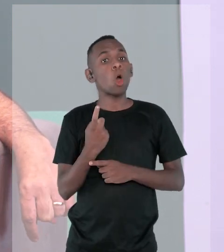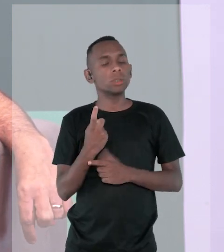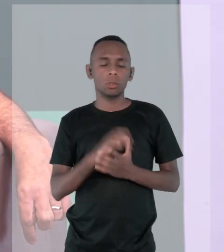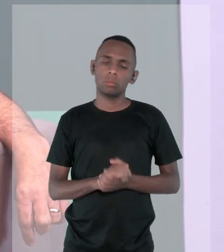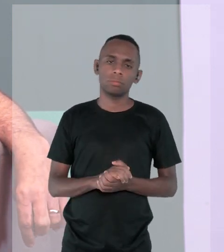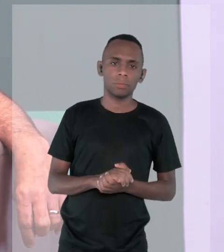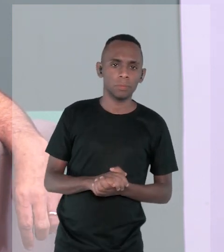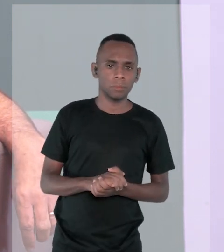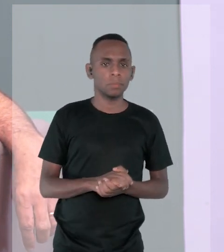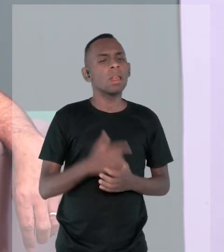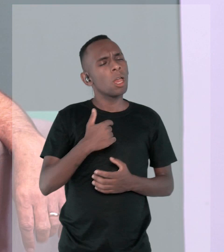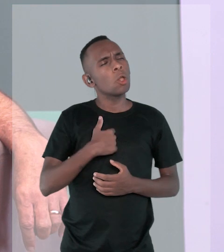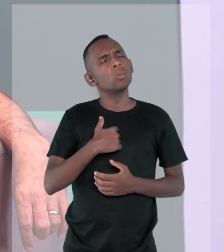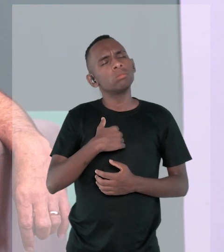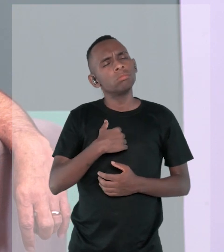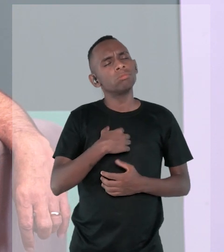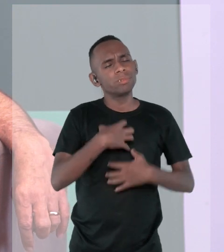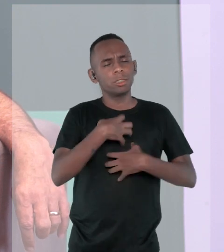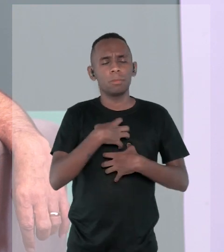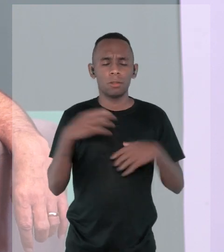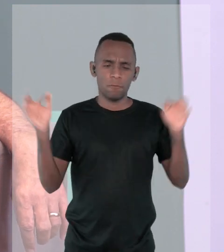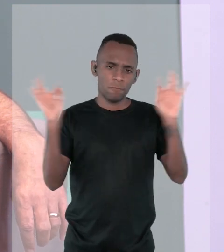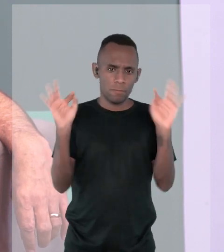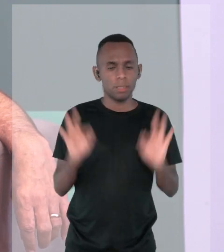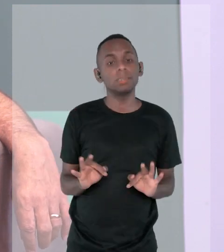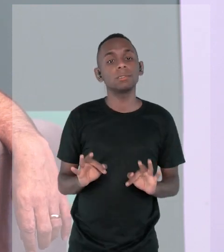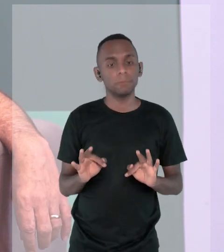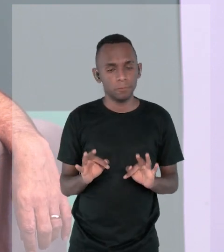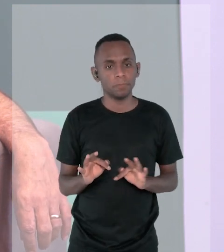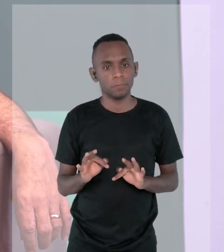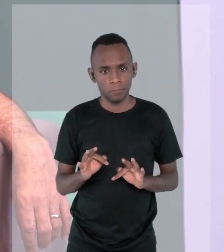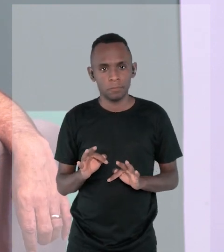eu fico realmente muito feliz, sabe? Muito